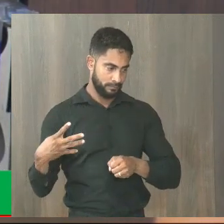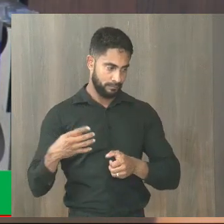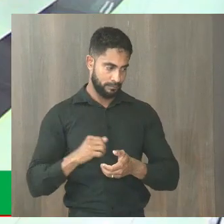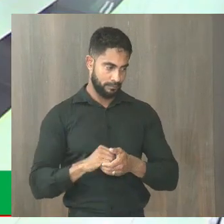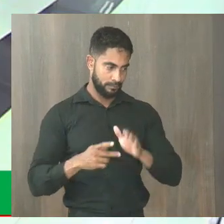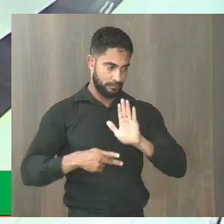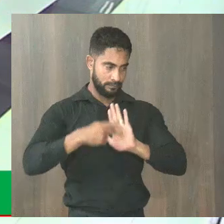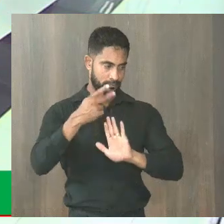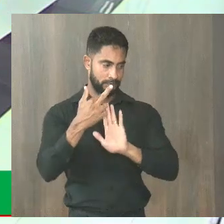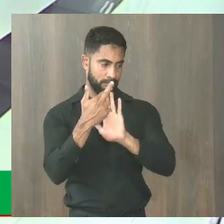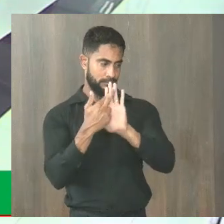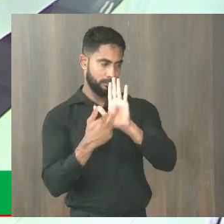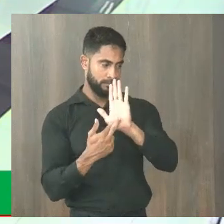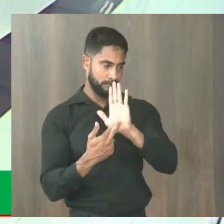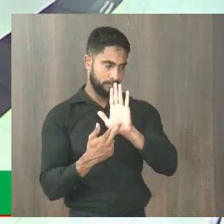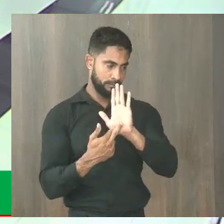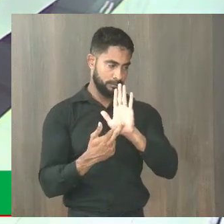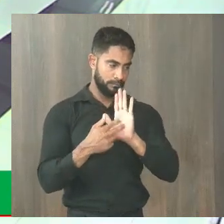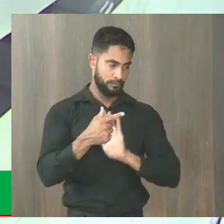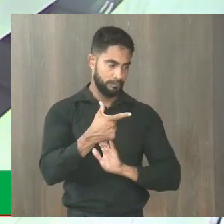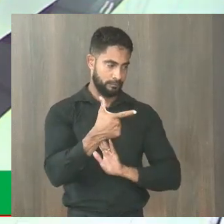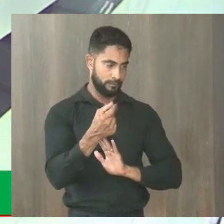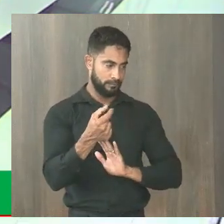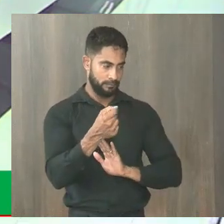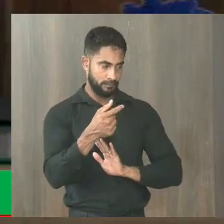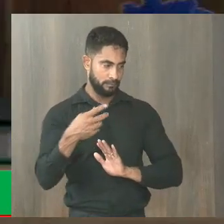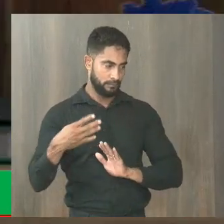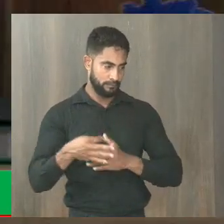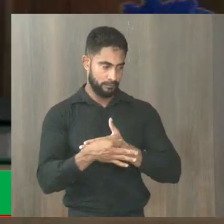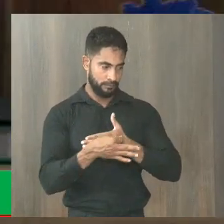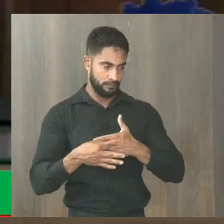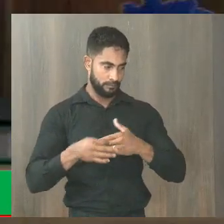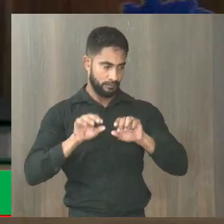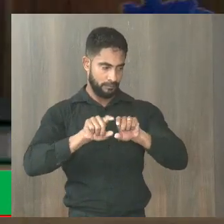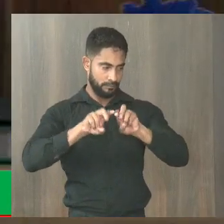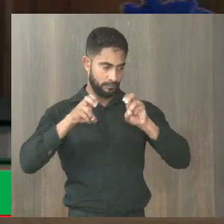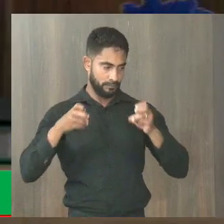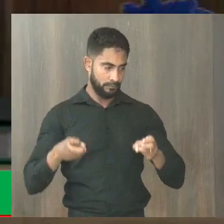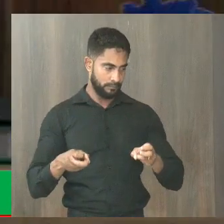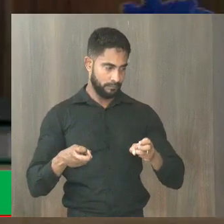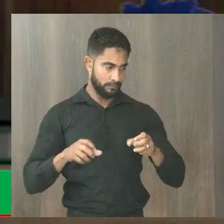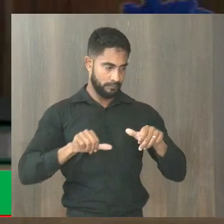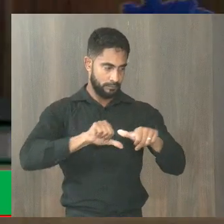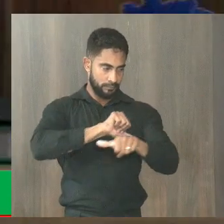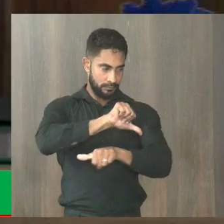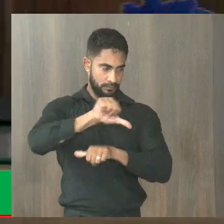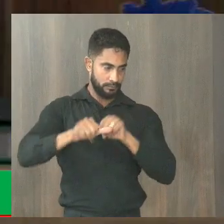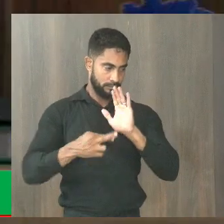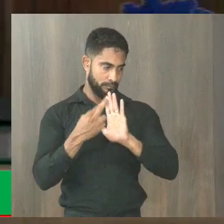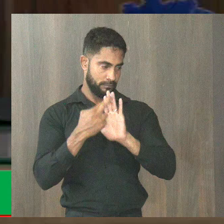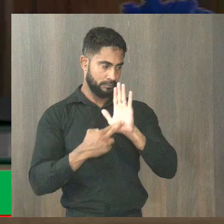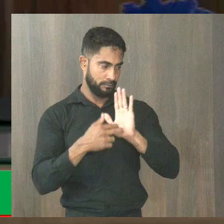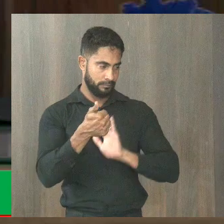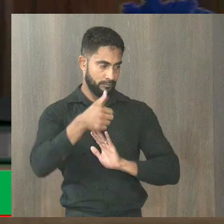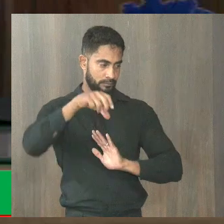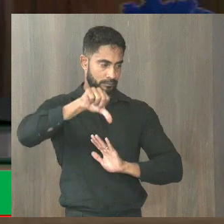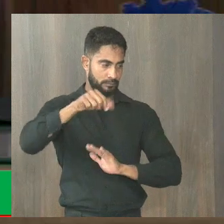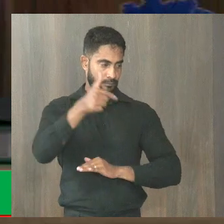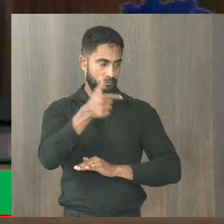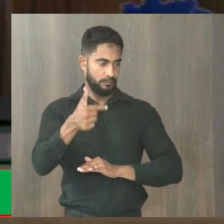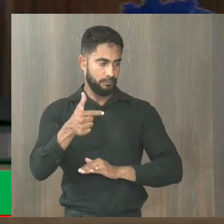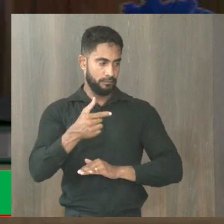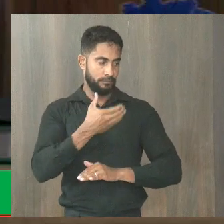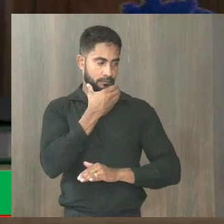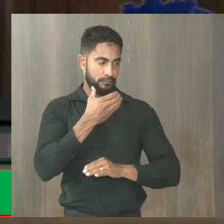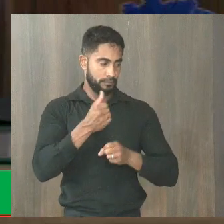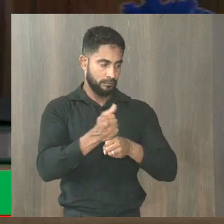002-2024. Projeto de resolução 002-2024, de autoria da mesa diretora. Ementa, altera a resolução número 19, de 22 de dezembro